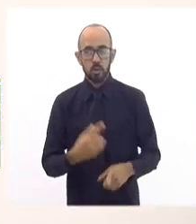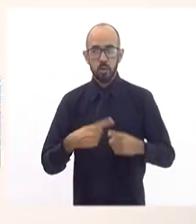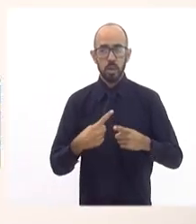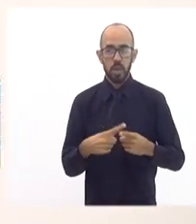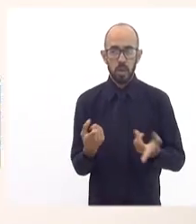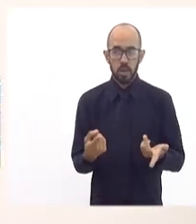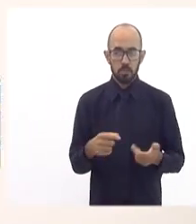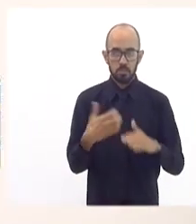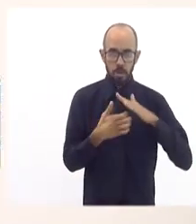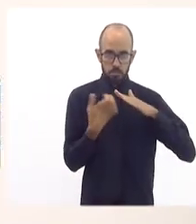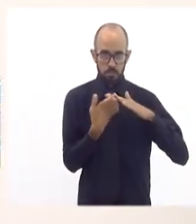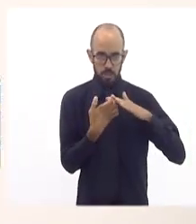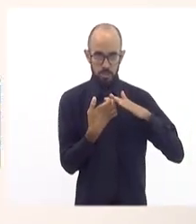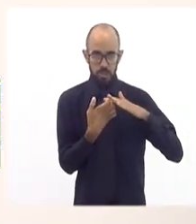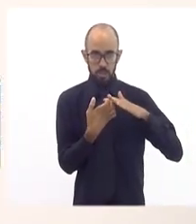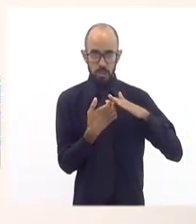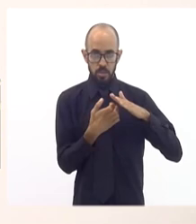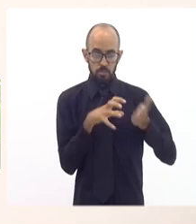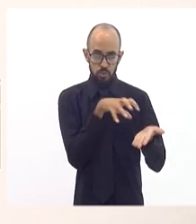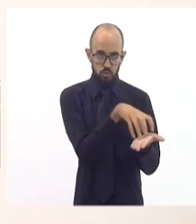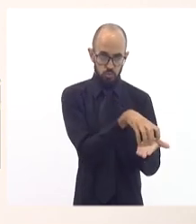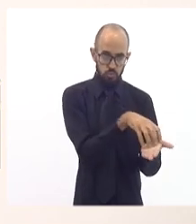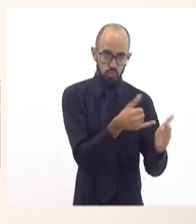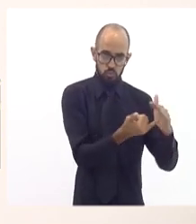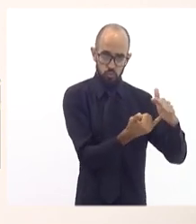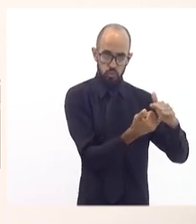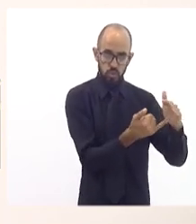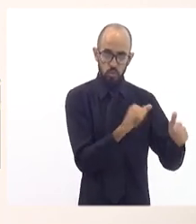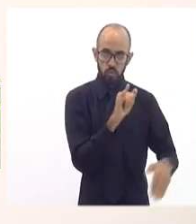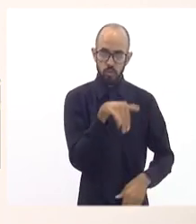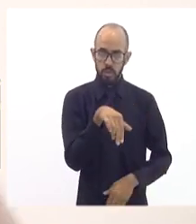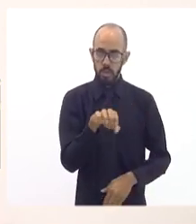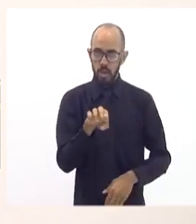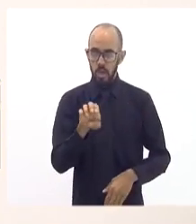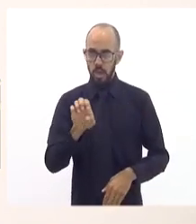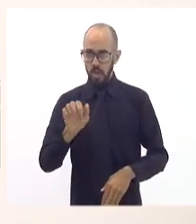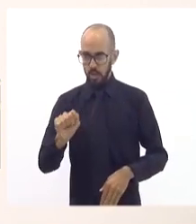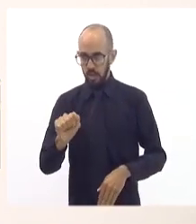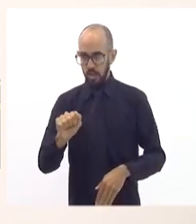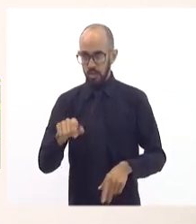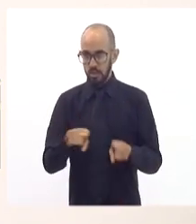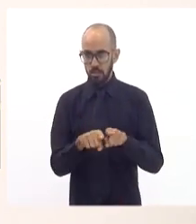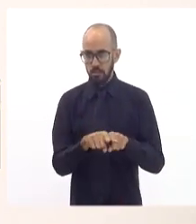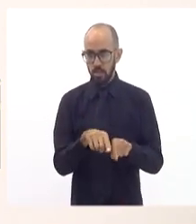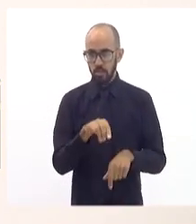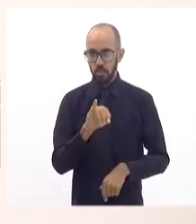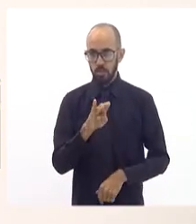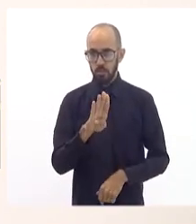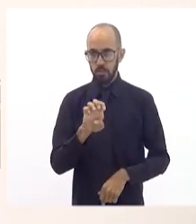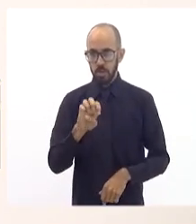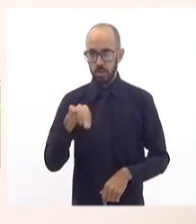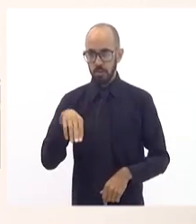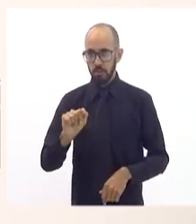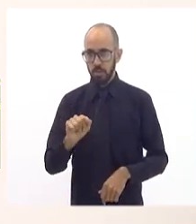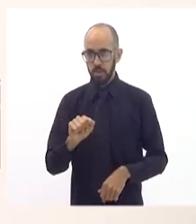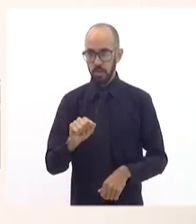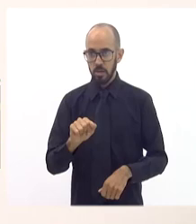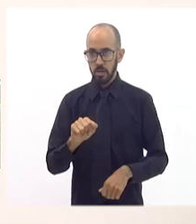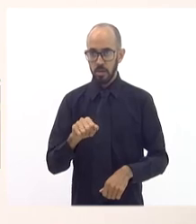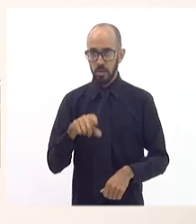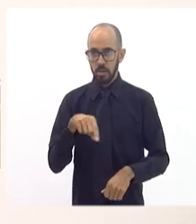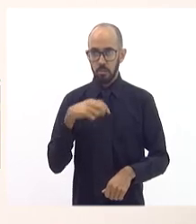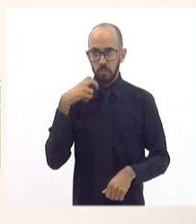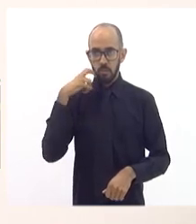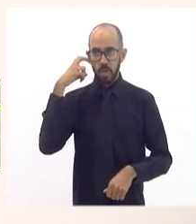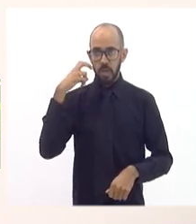empresa como uma entidade com o Inea Ibama compactua com um negócio desse é uma vergonha